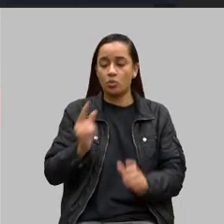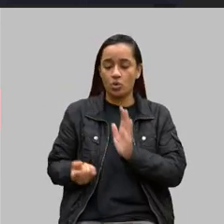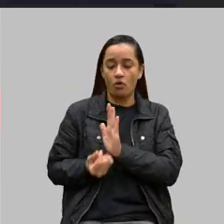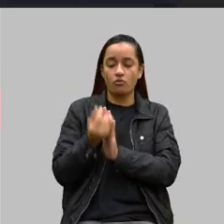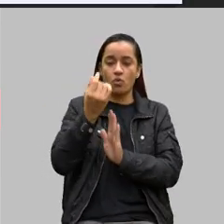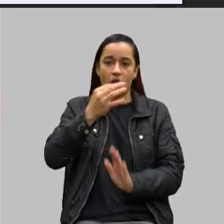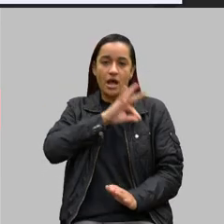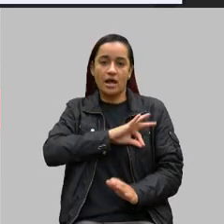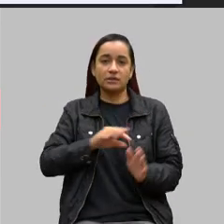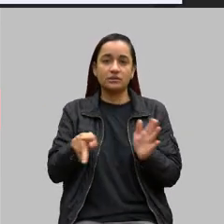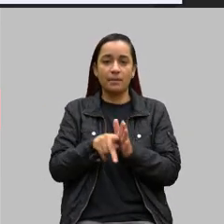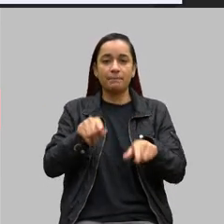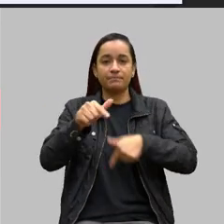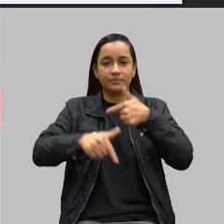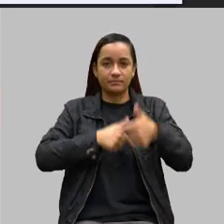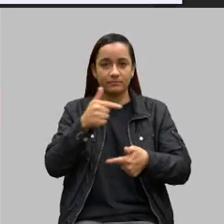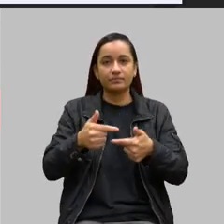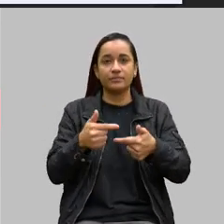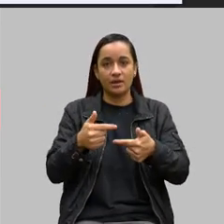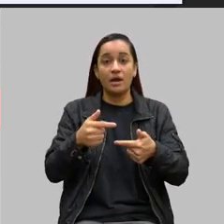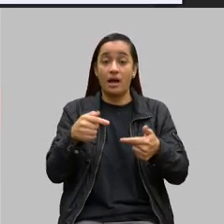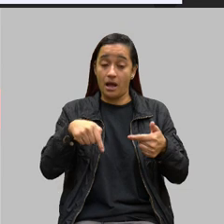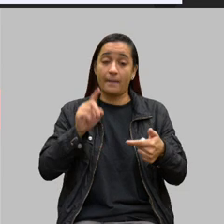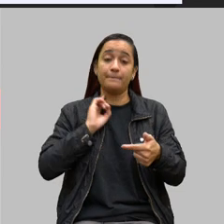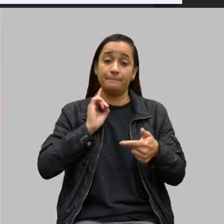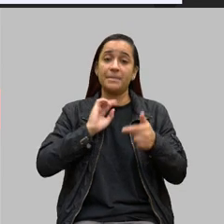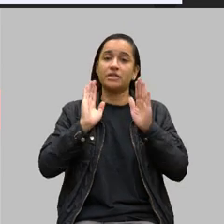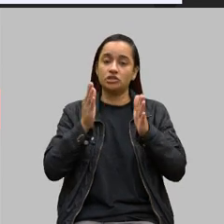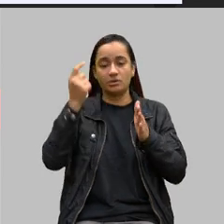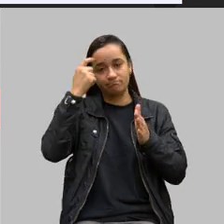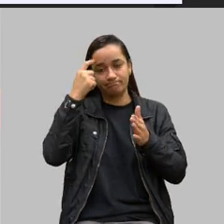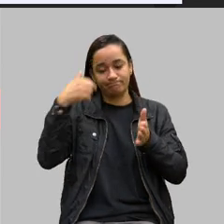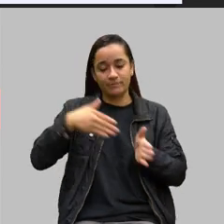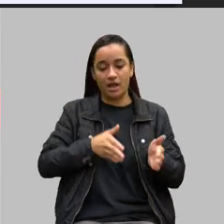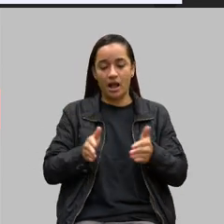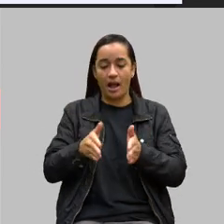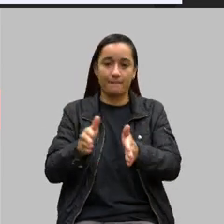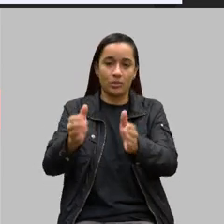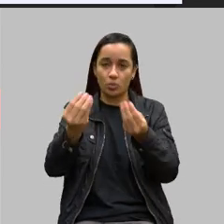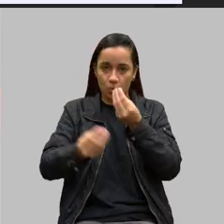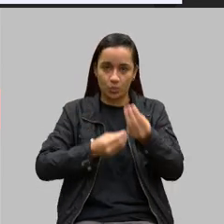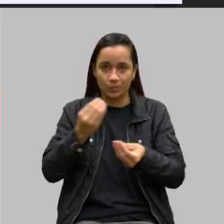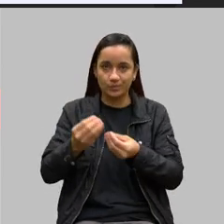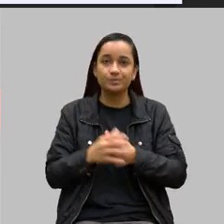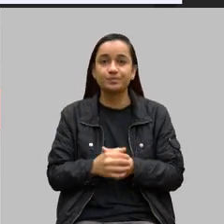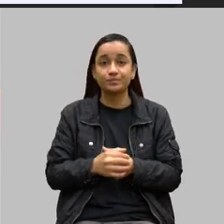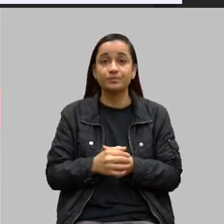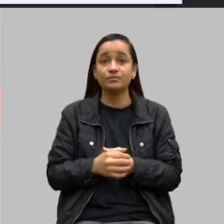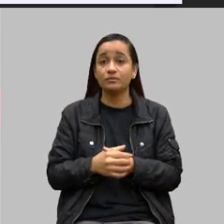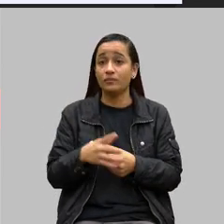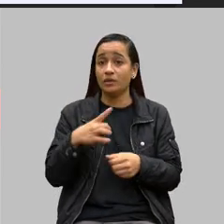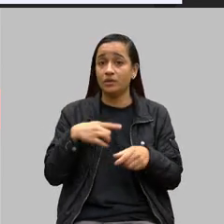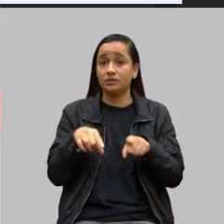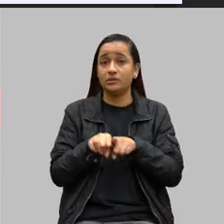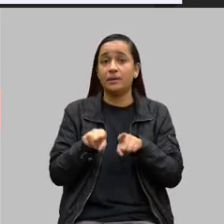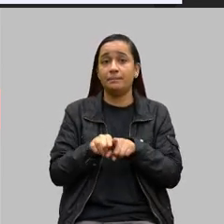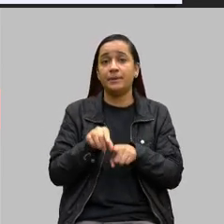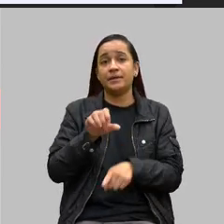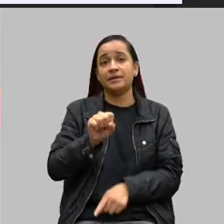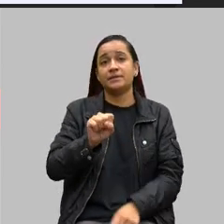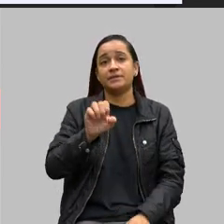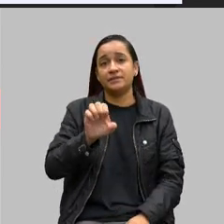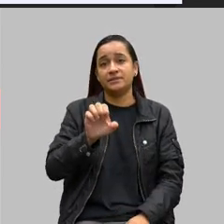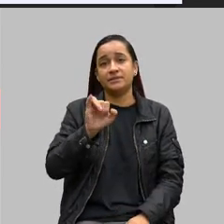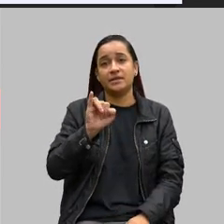e Minas tem trilhado esse caminho e aí a gente tem no nosso pipeline né além de ser né a cinra a unidade